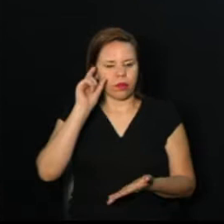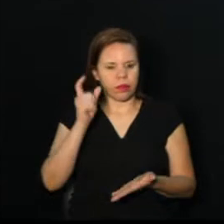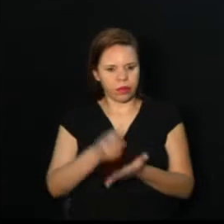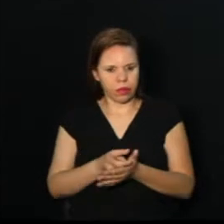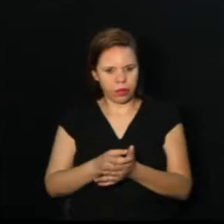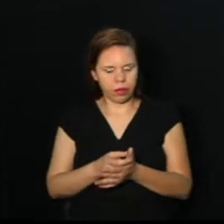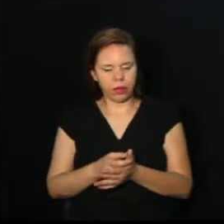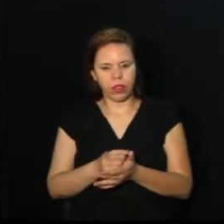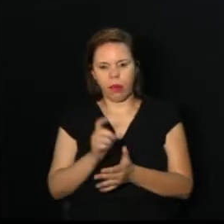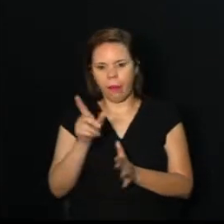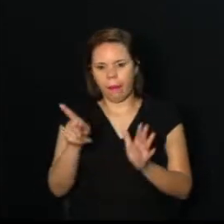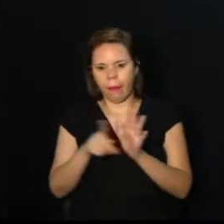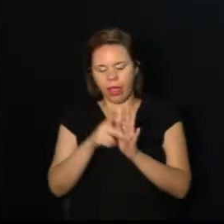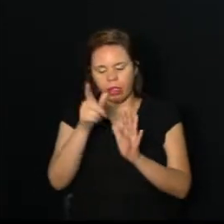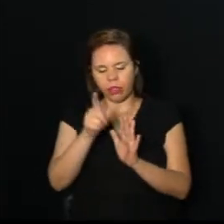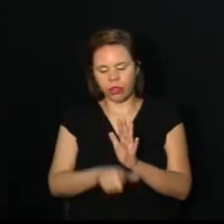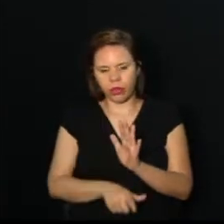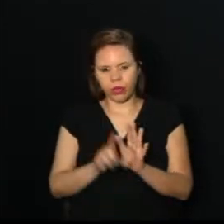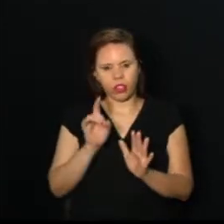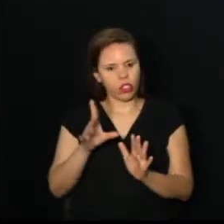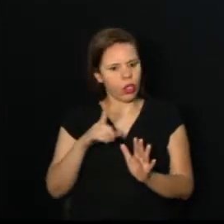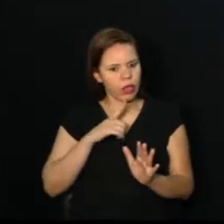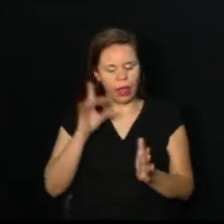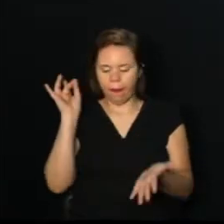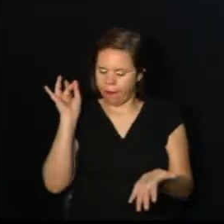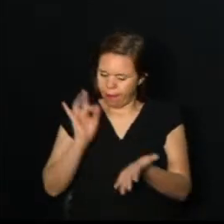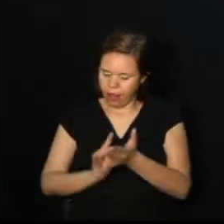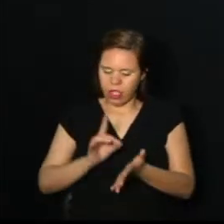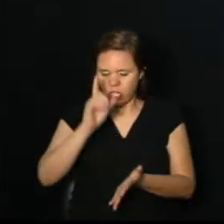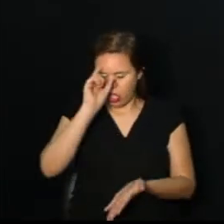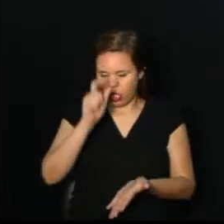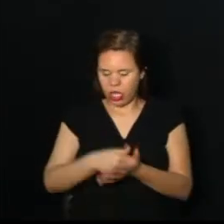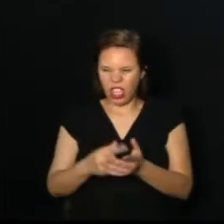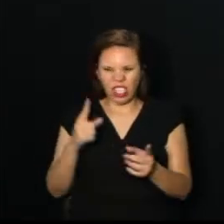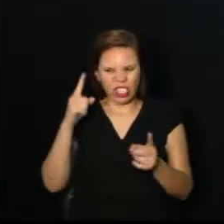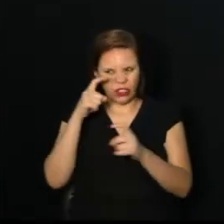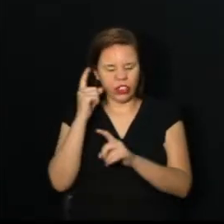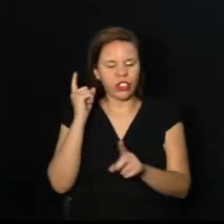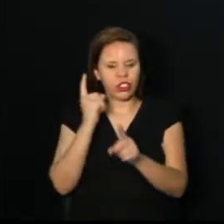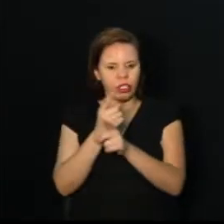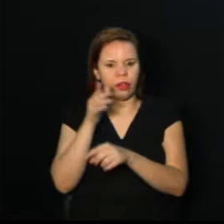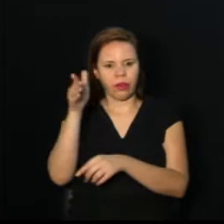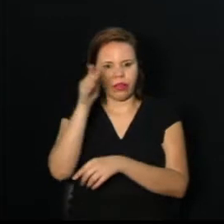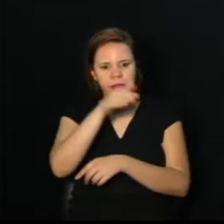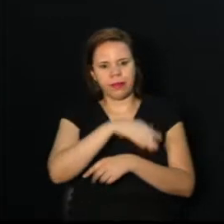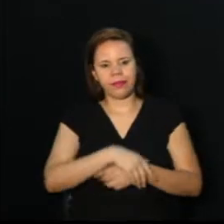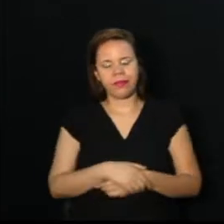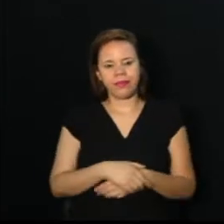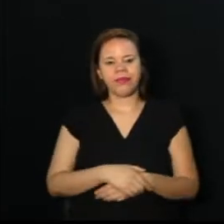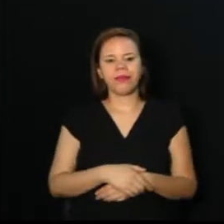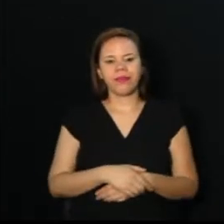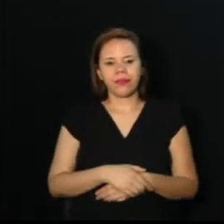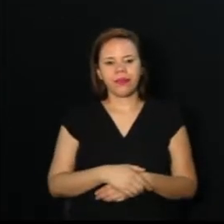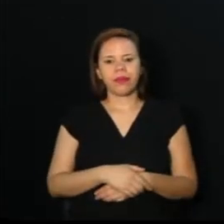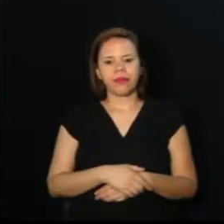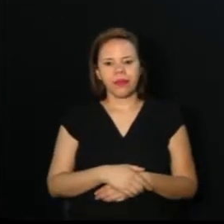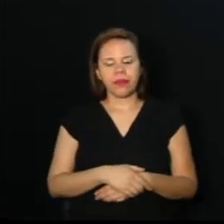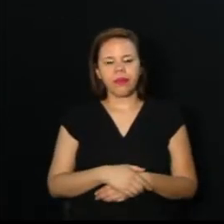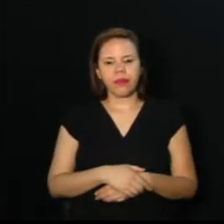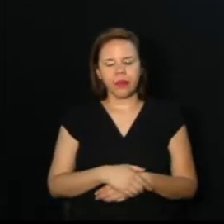puro e legítimo é muito difícil. E ainda